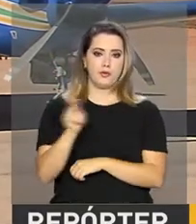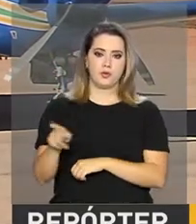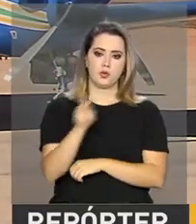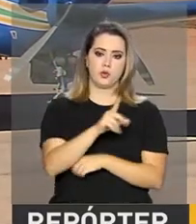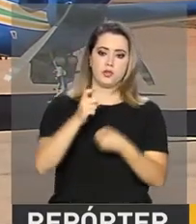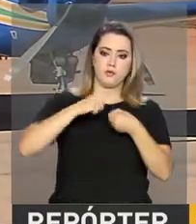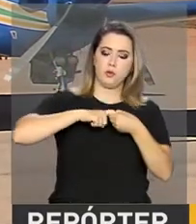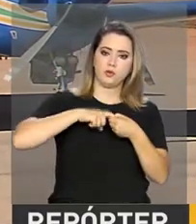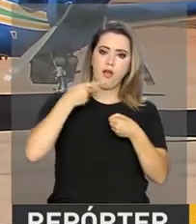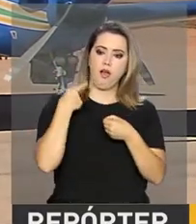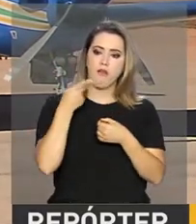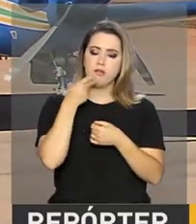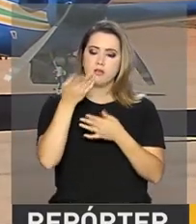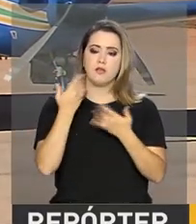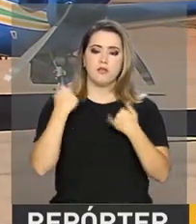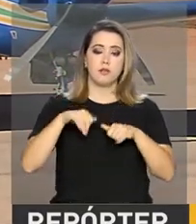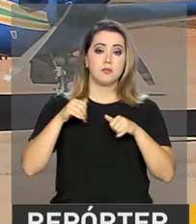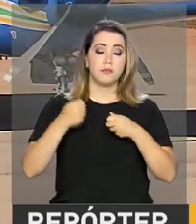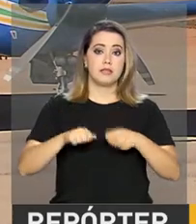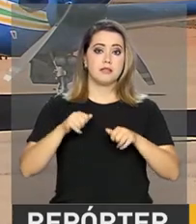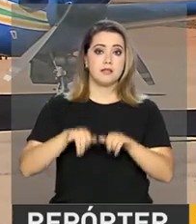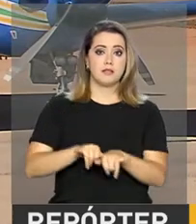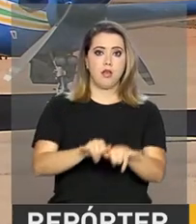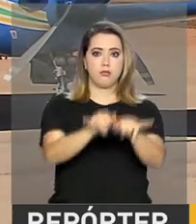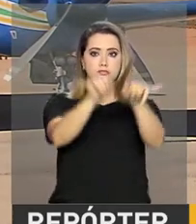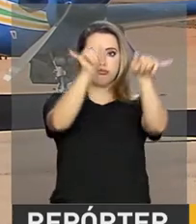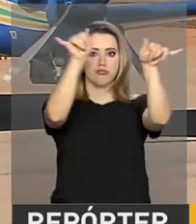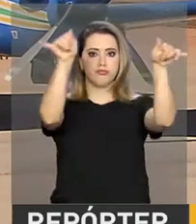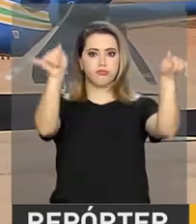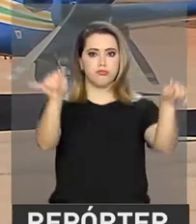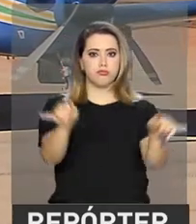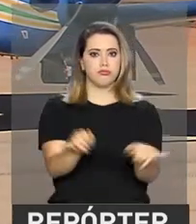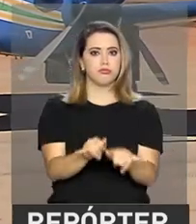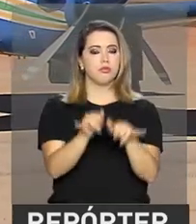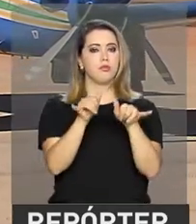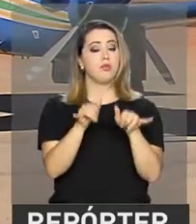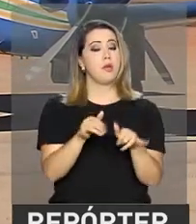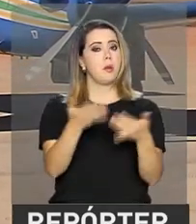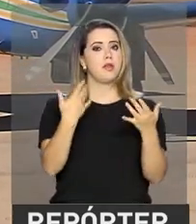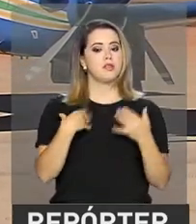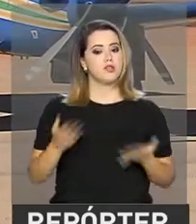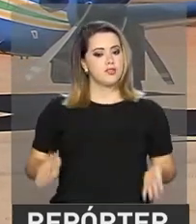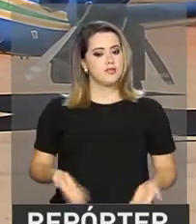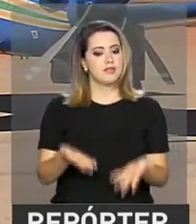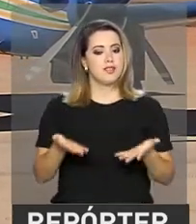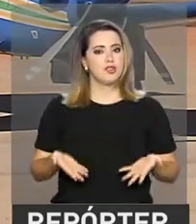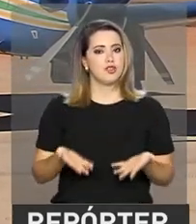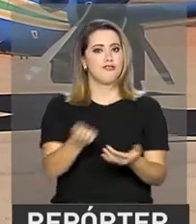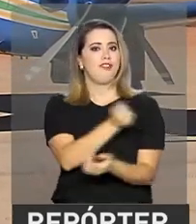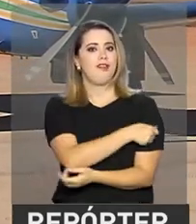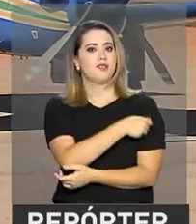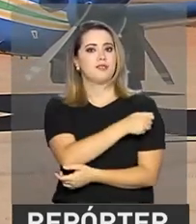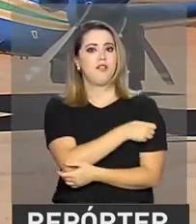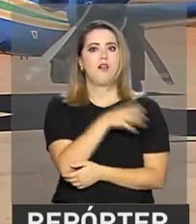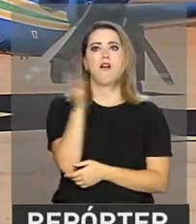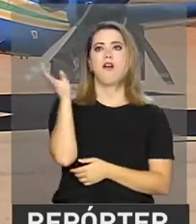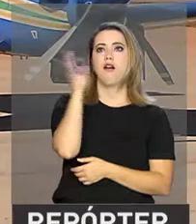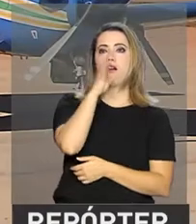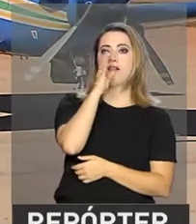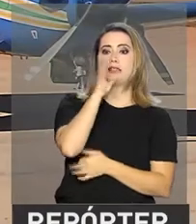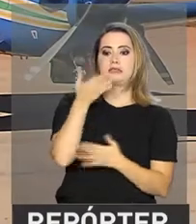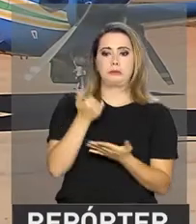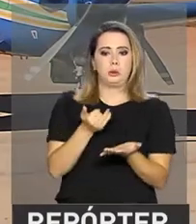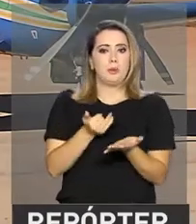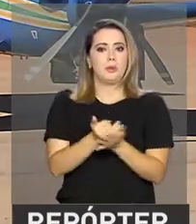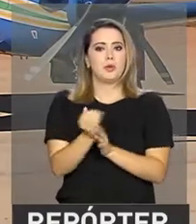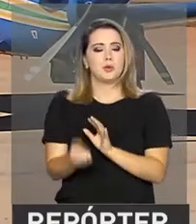missões, realizavam acrobacias aéreas na vertical da escola com a finalidade de incentivar os alunos. Foi ali que foi o